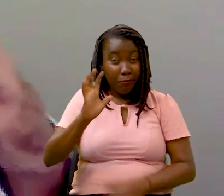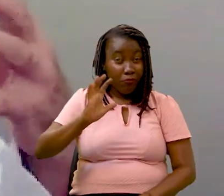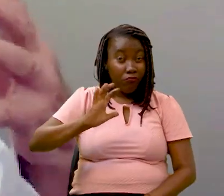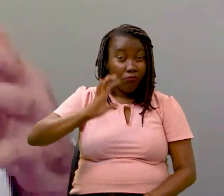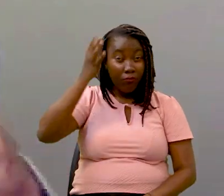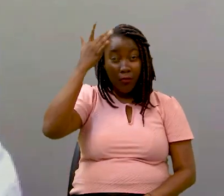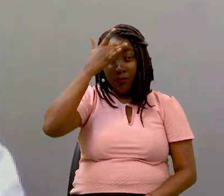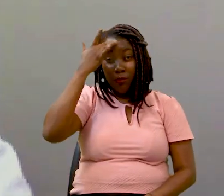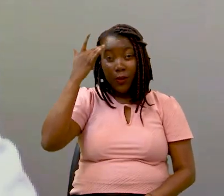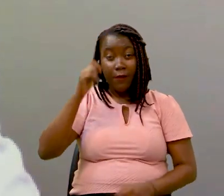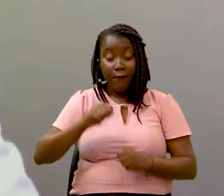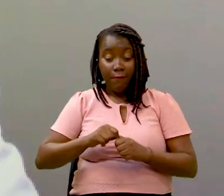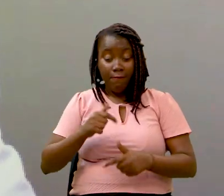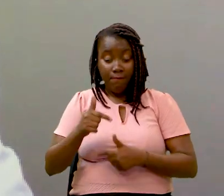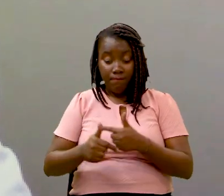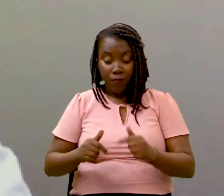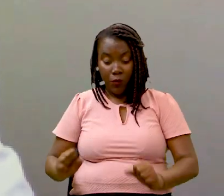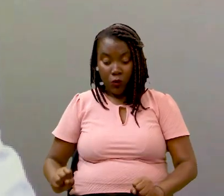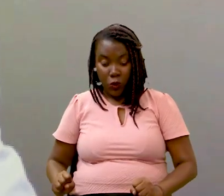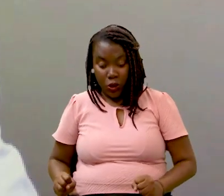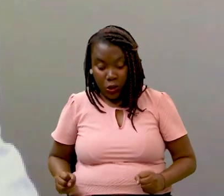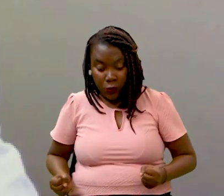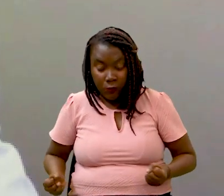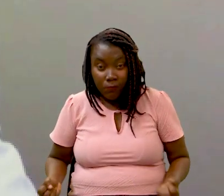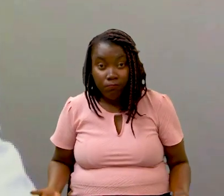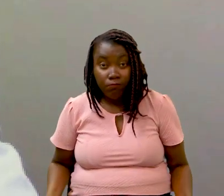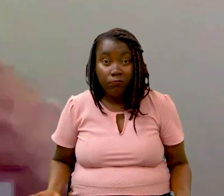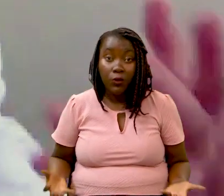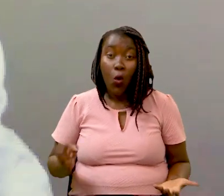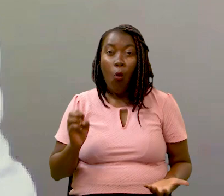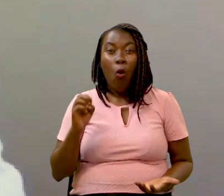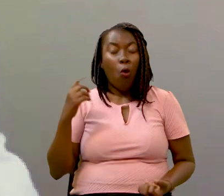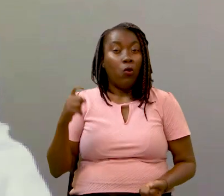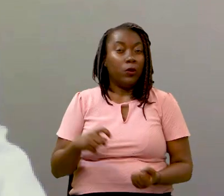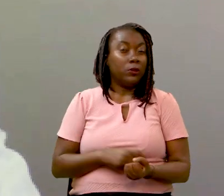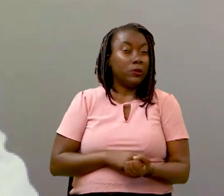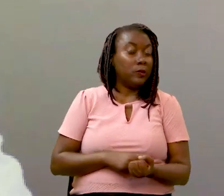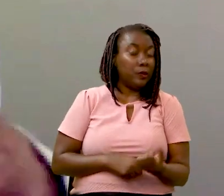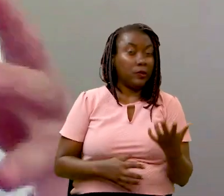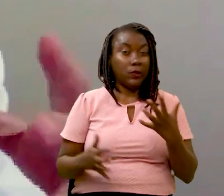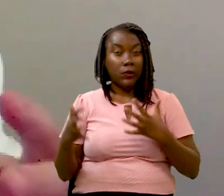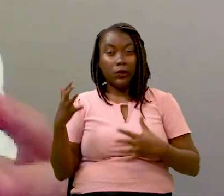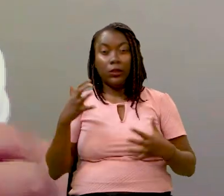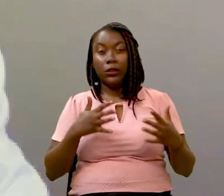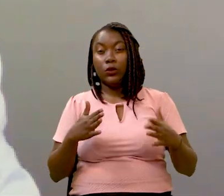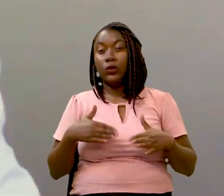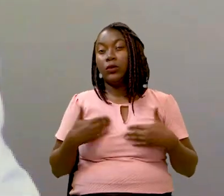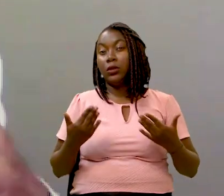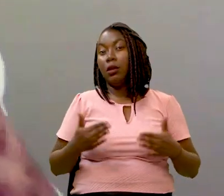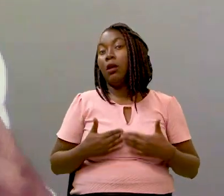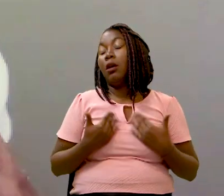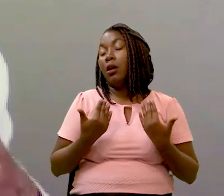assim. A pessoa fez um esforço físico, ou passou um estresse, ou um susto,